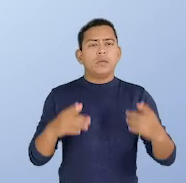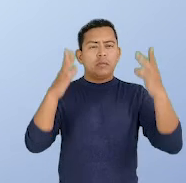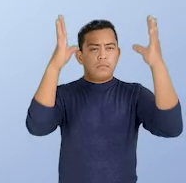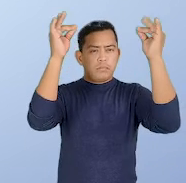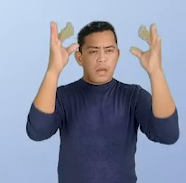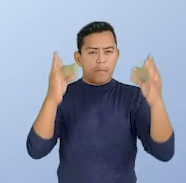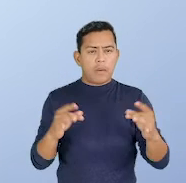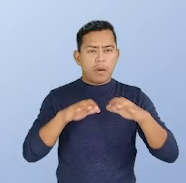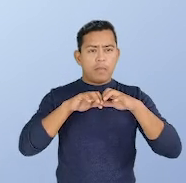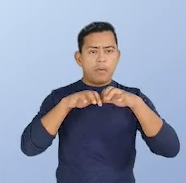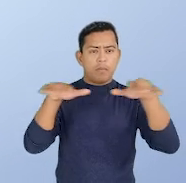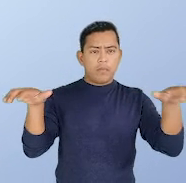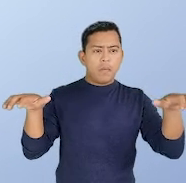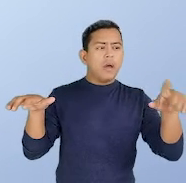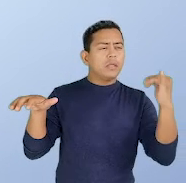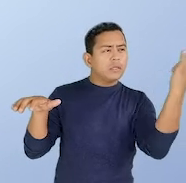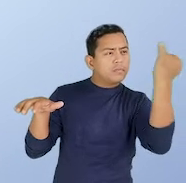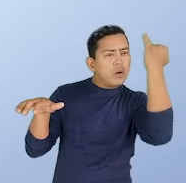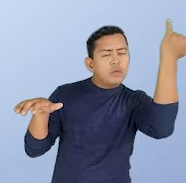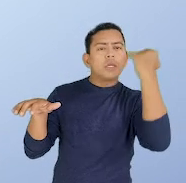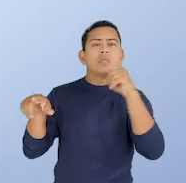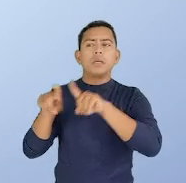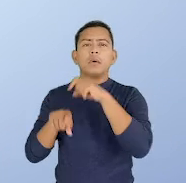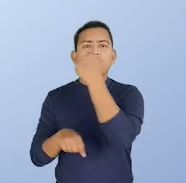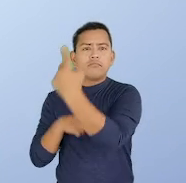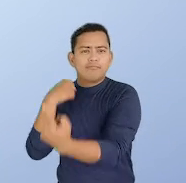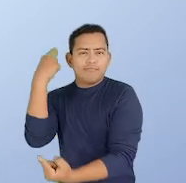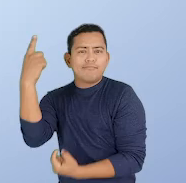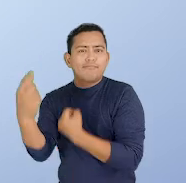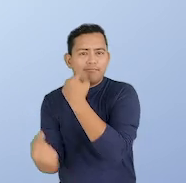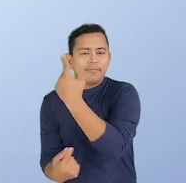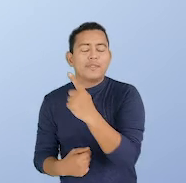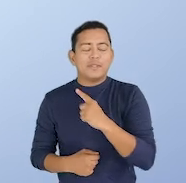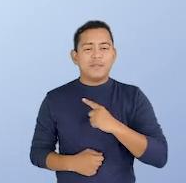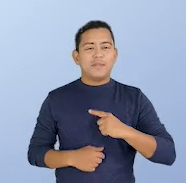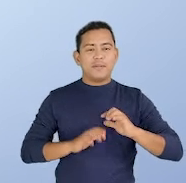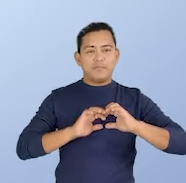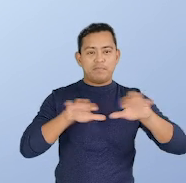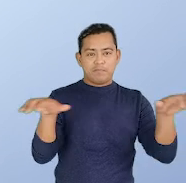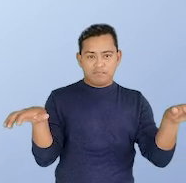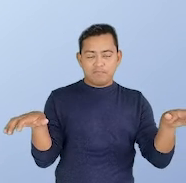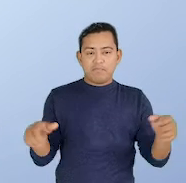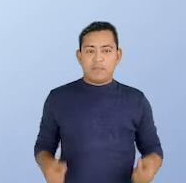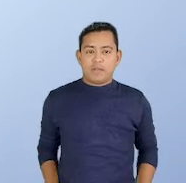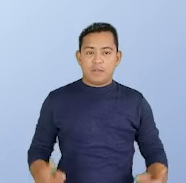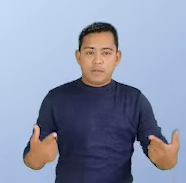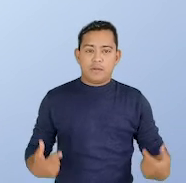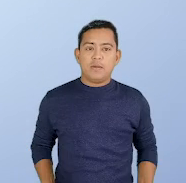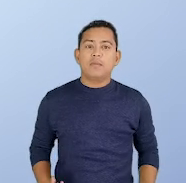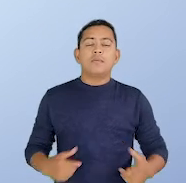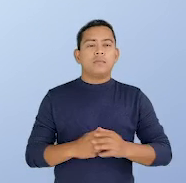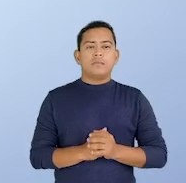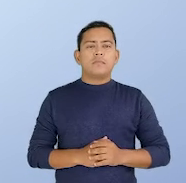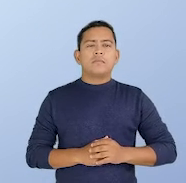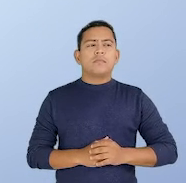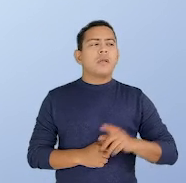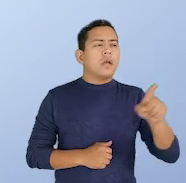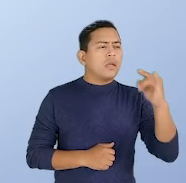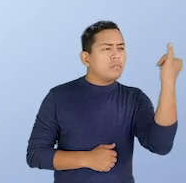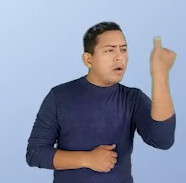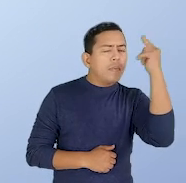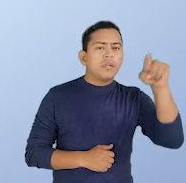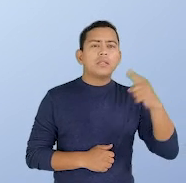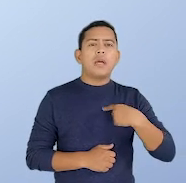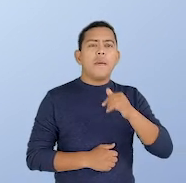discricionárias, divididas em essenciais e circunstanciais. As essenciais são encargos com